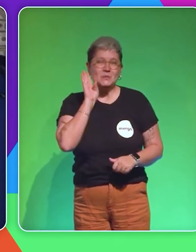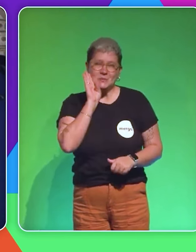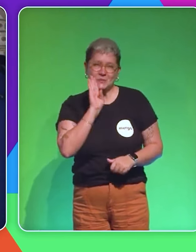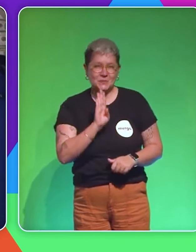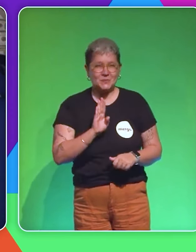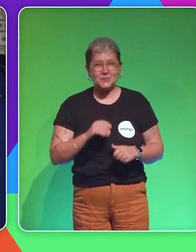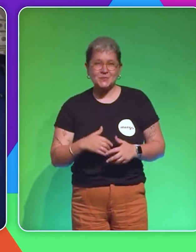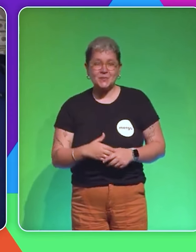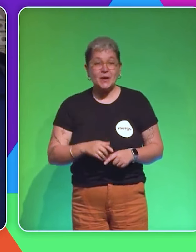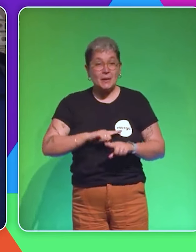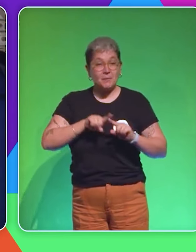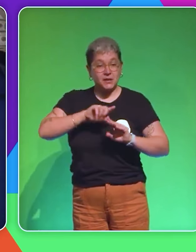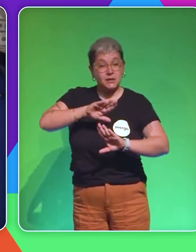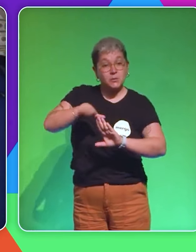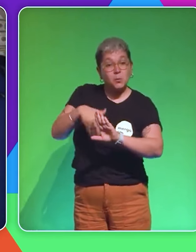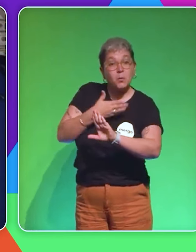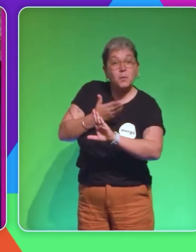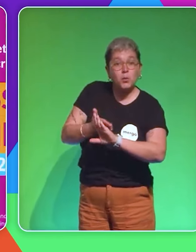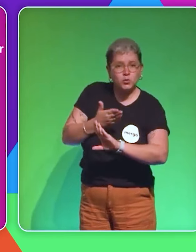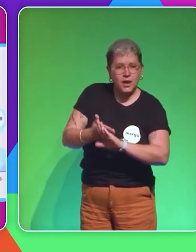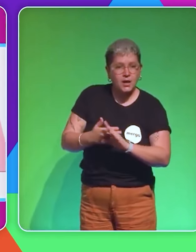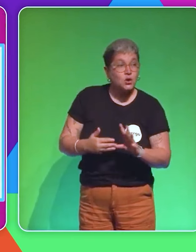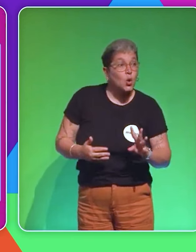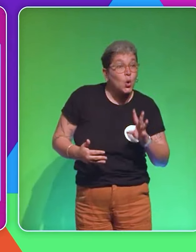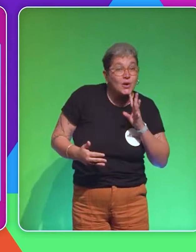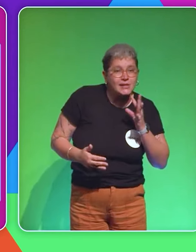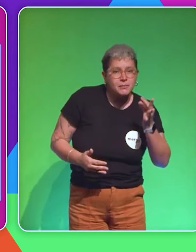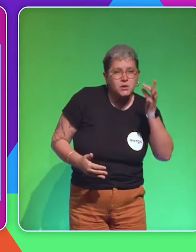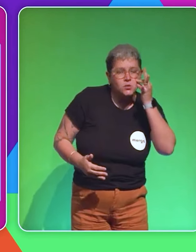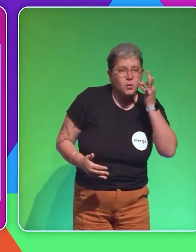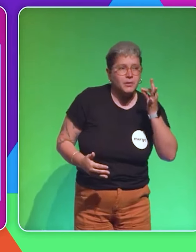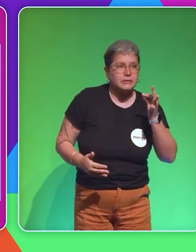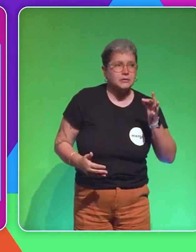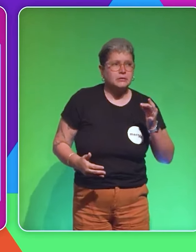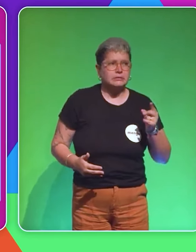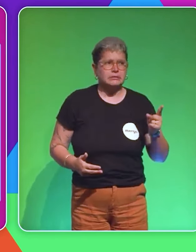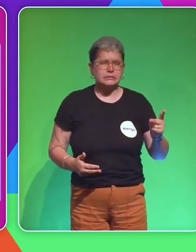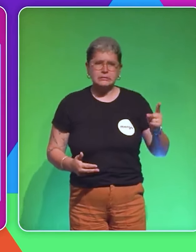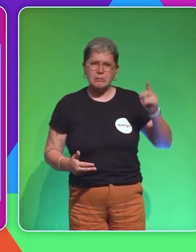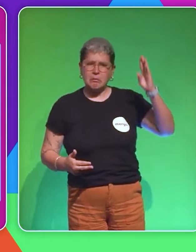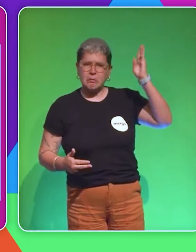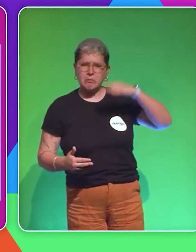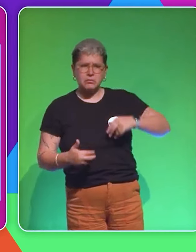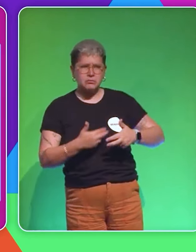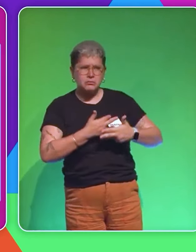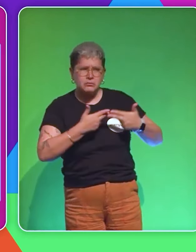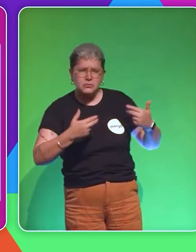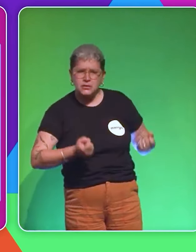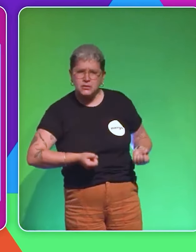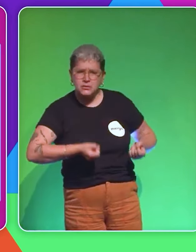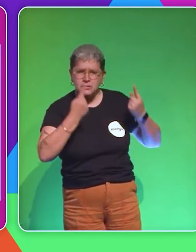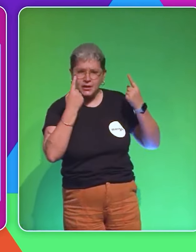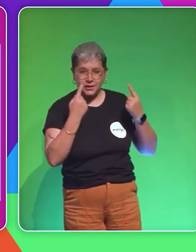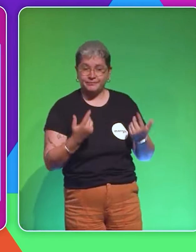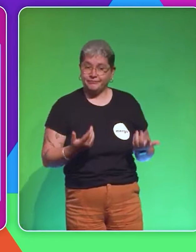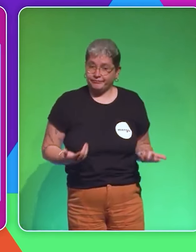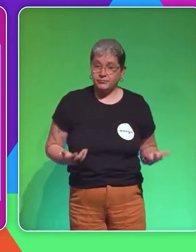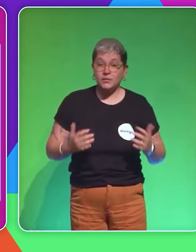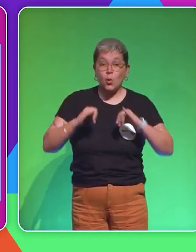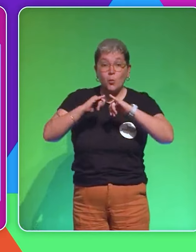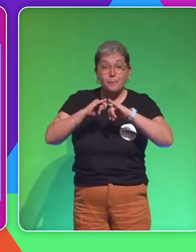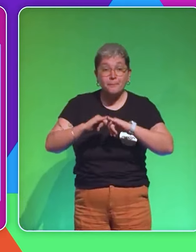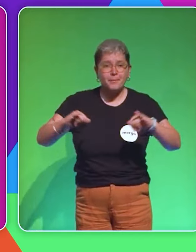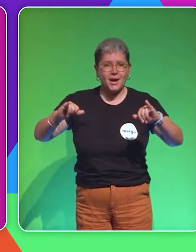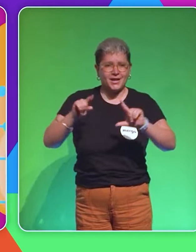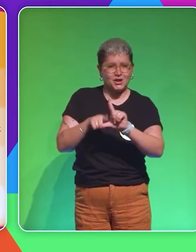Na verdade era bem pior para exemplo eh pessoalmente tá então eu aprendi isso o marketing de influencer tá crescendo cada vez mais as empresas